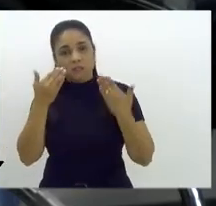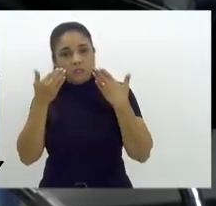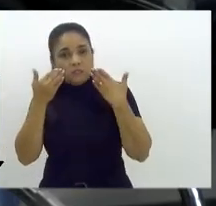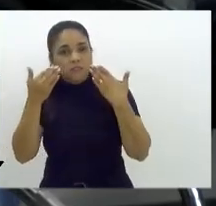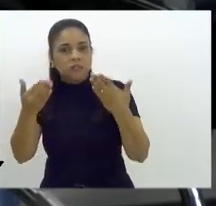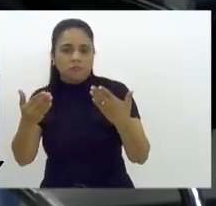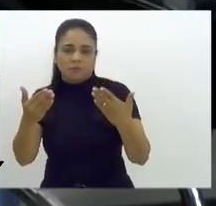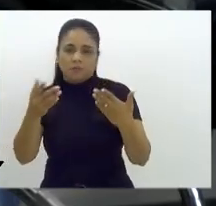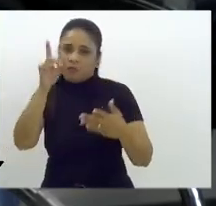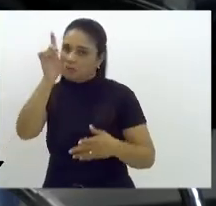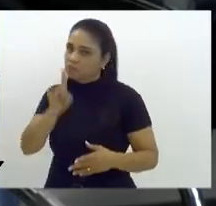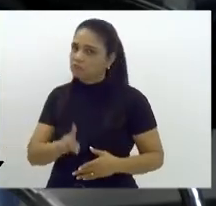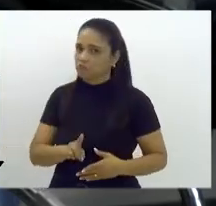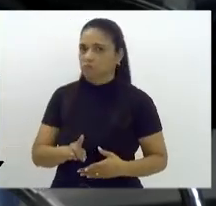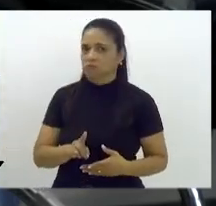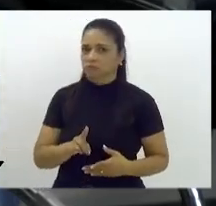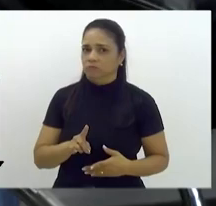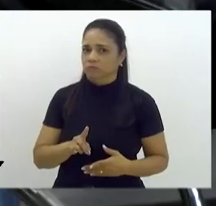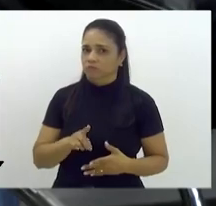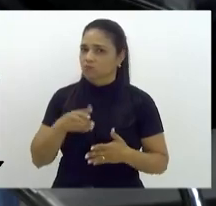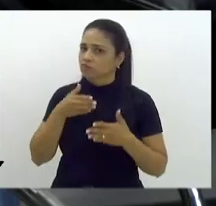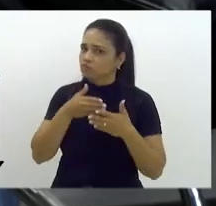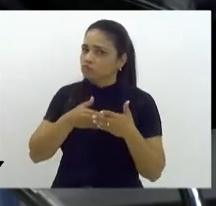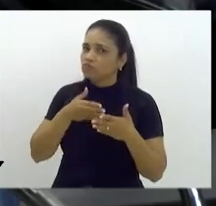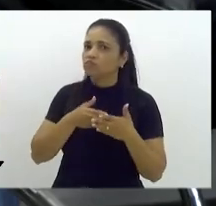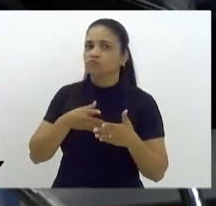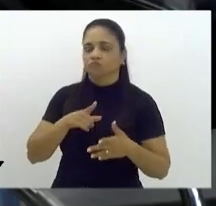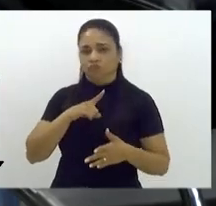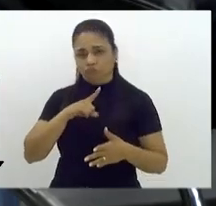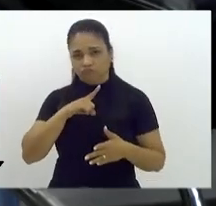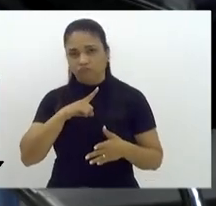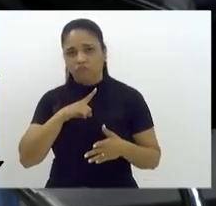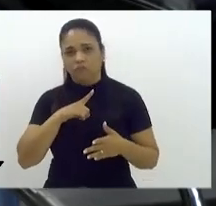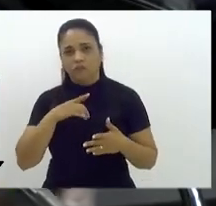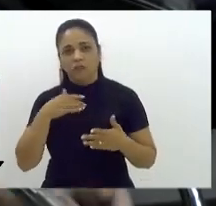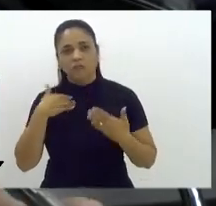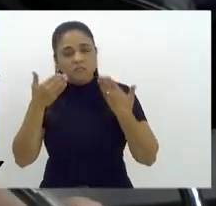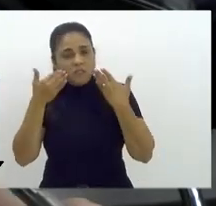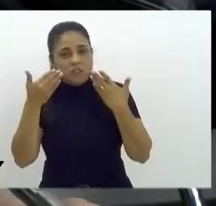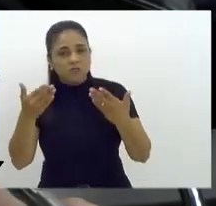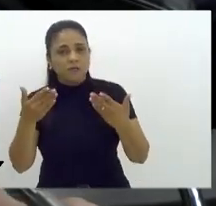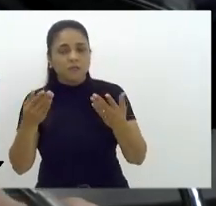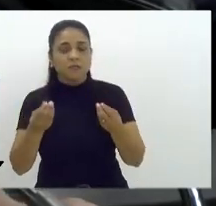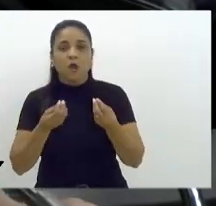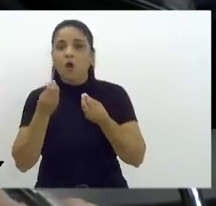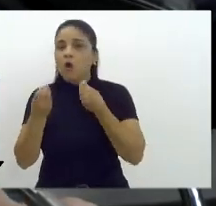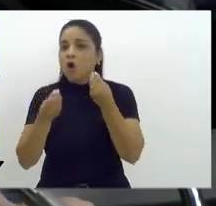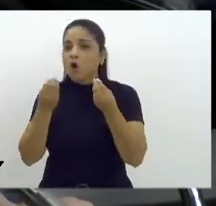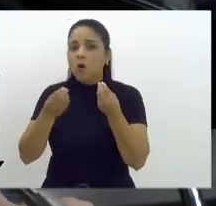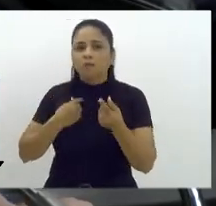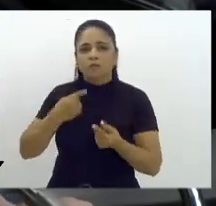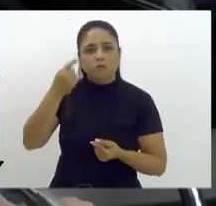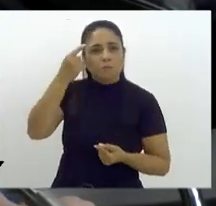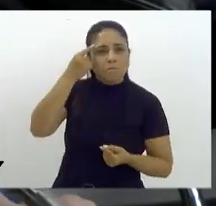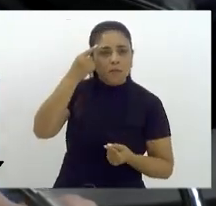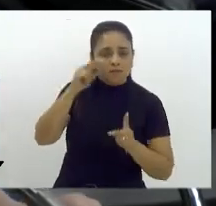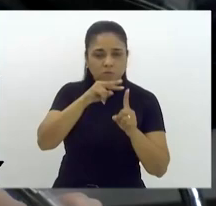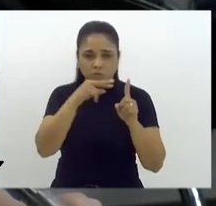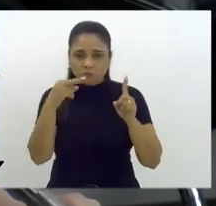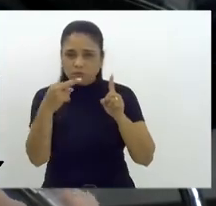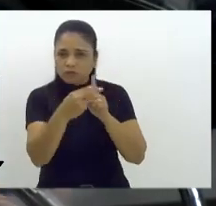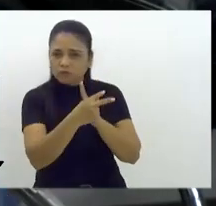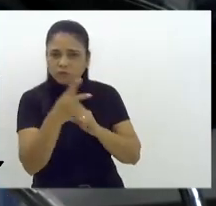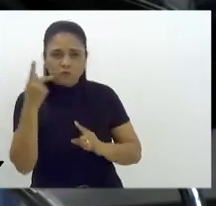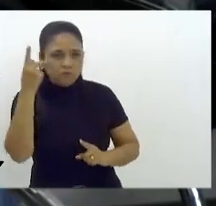expressar né do direito de se manifestar de formular questões mas como a gente pensa do ponto de vista da política